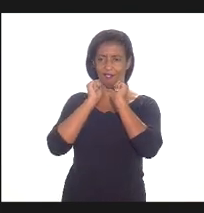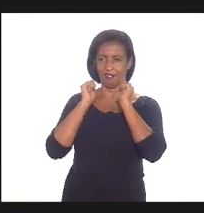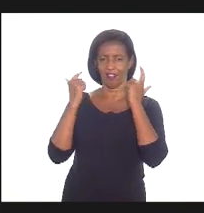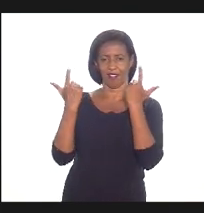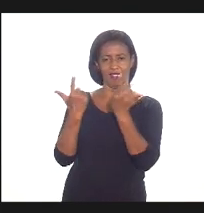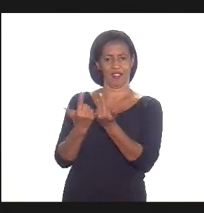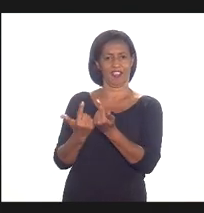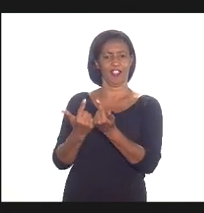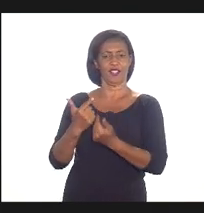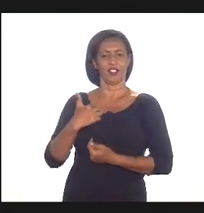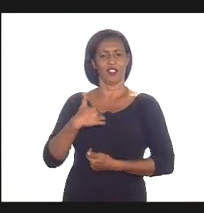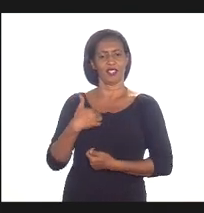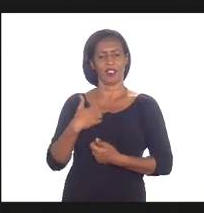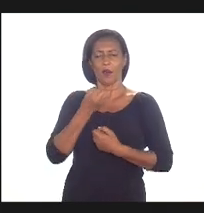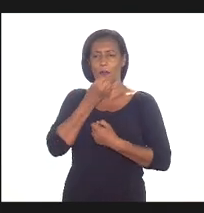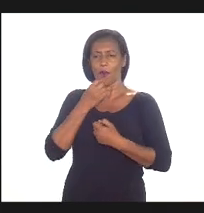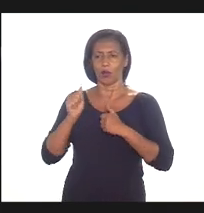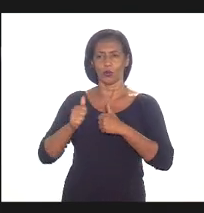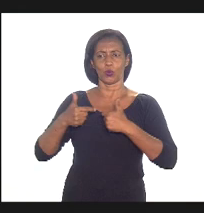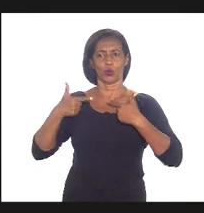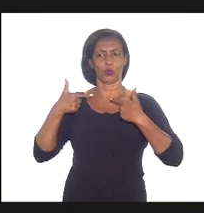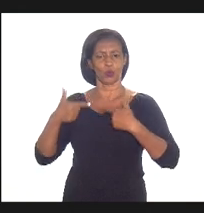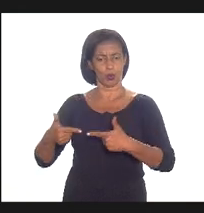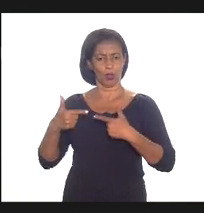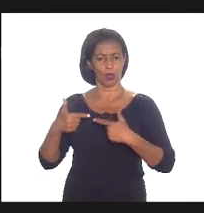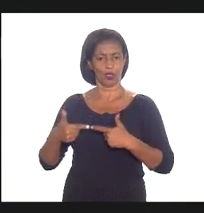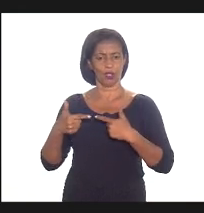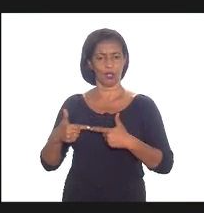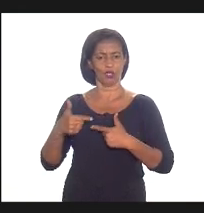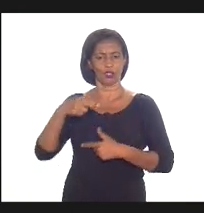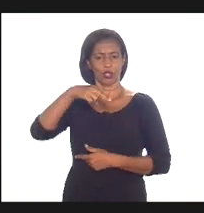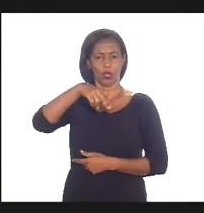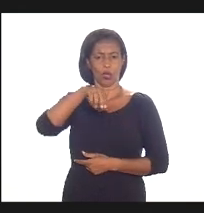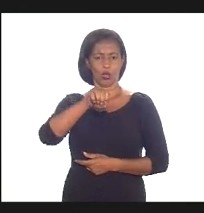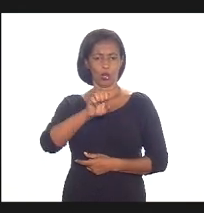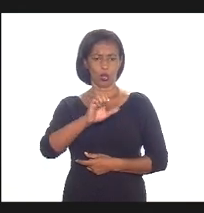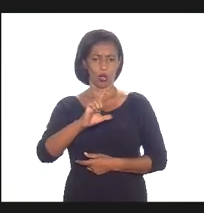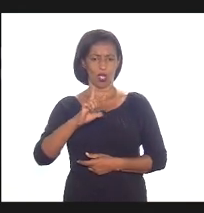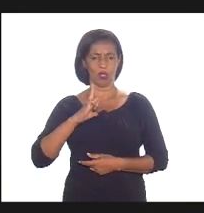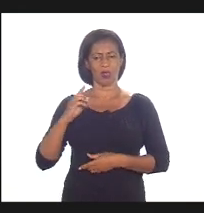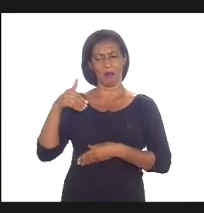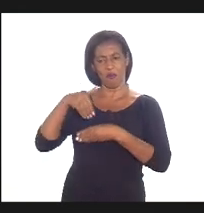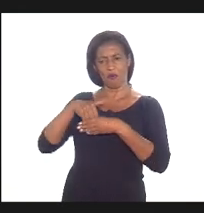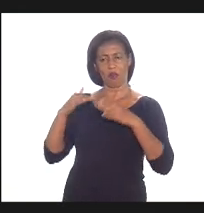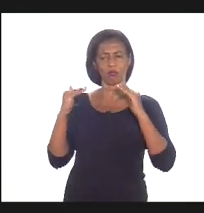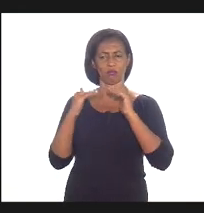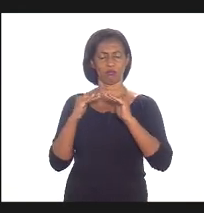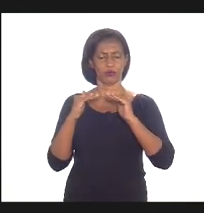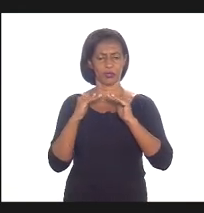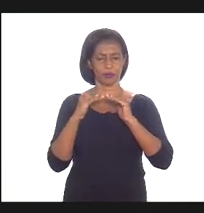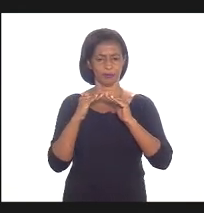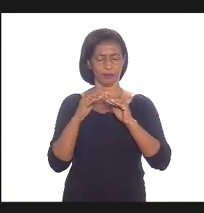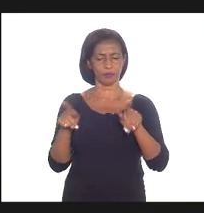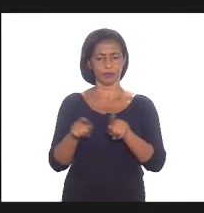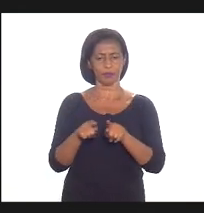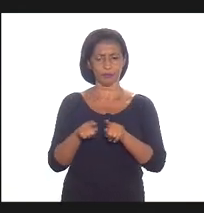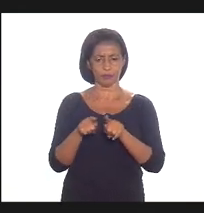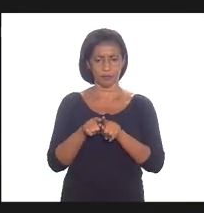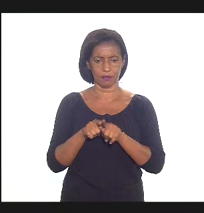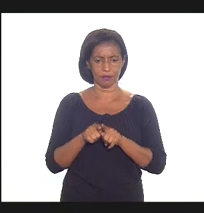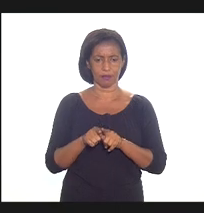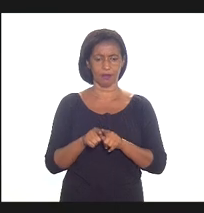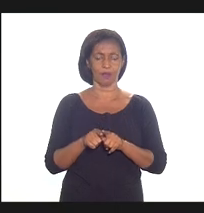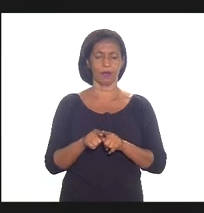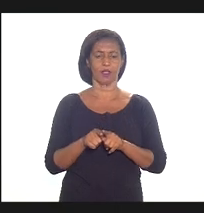dar a boa sorte para o deputado Noel de Carvalho, que tem meu voto favorável, e também,